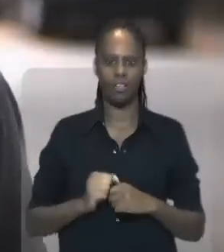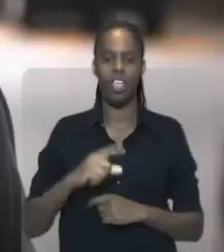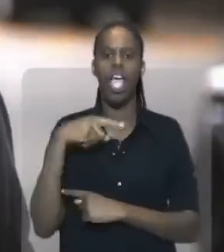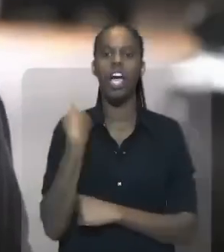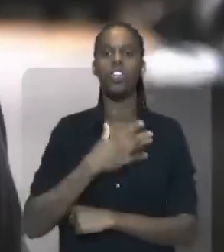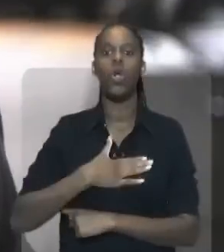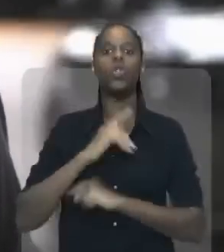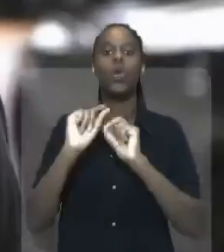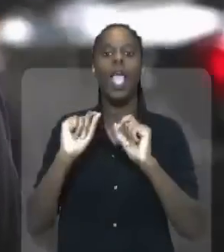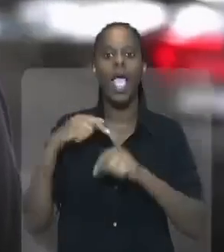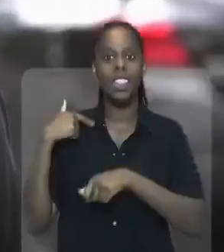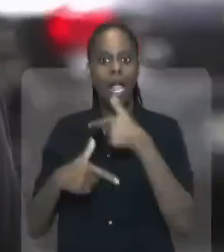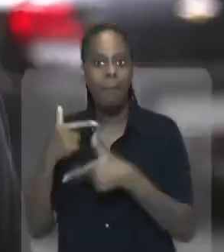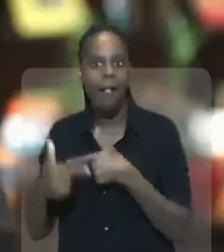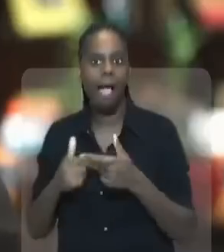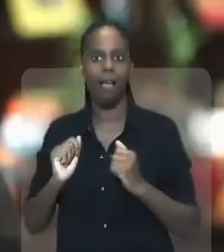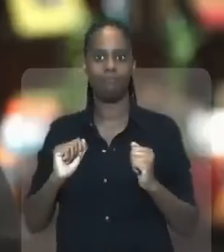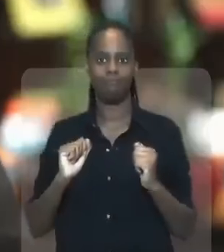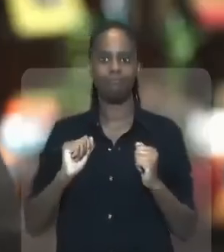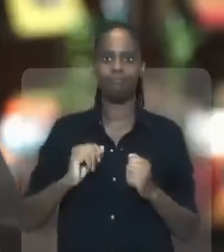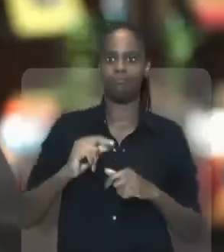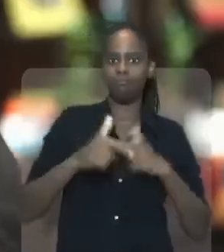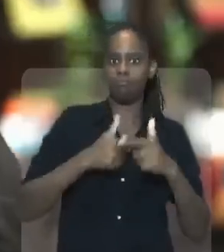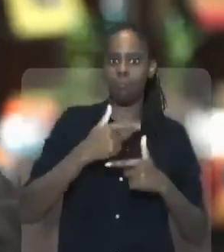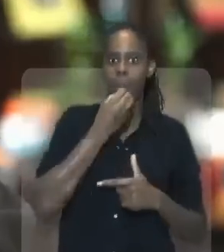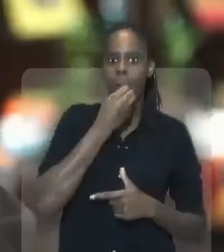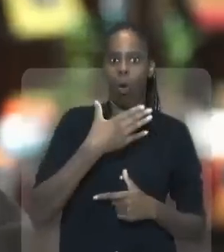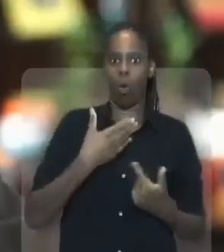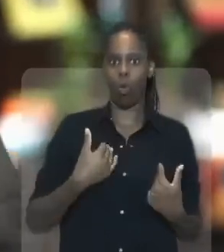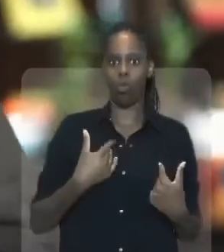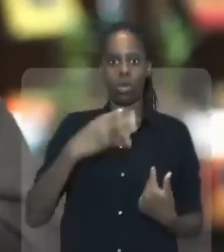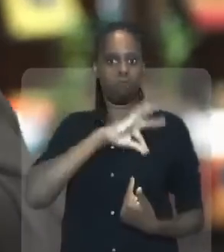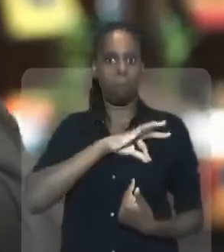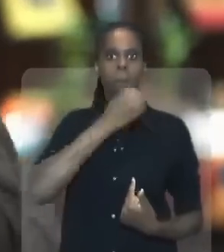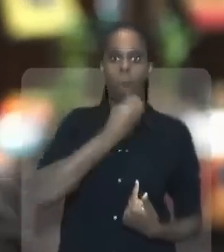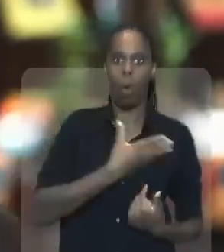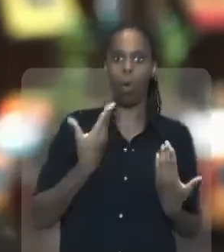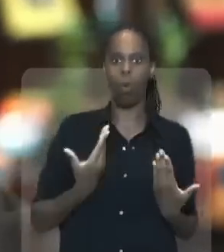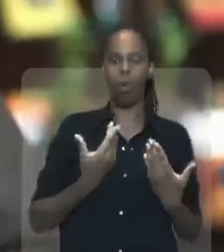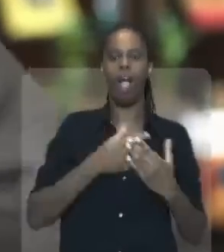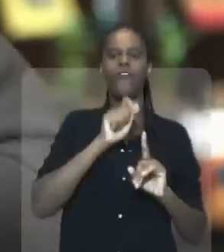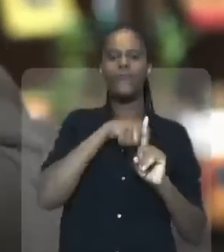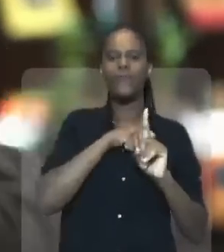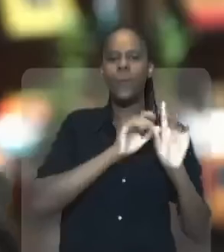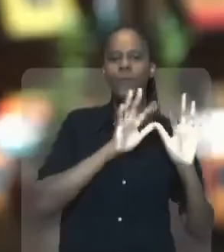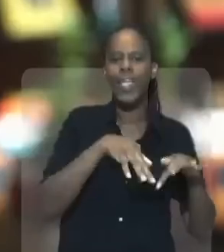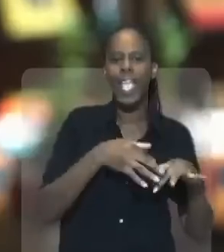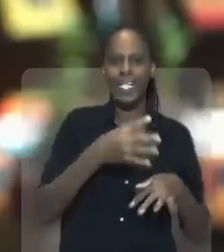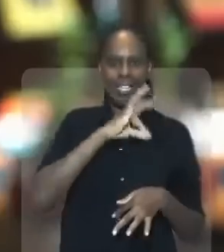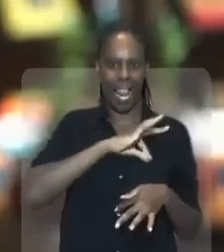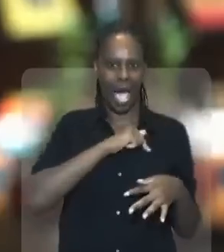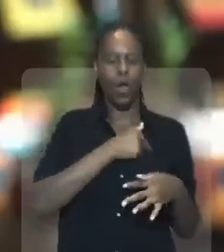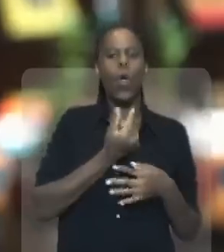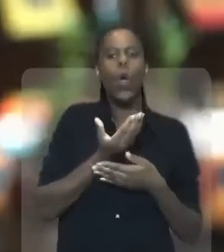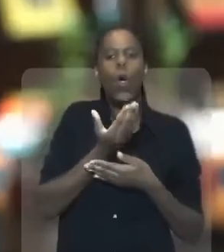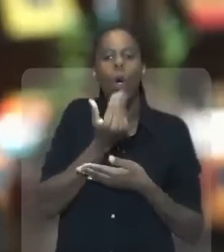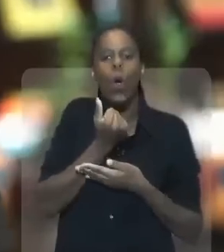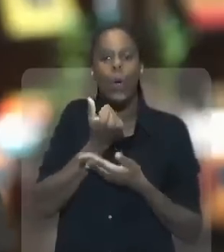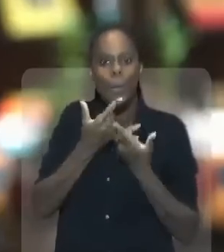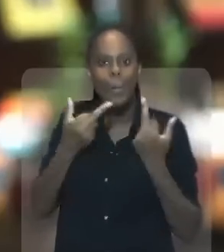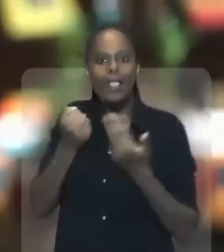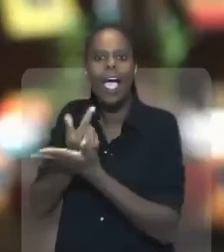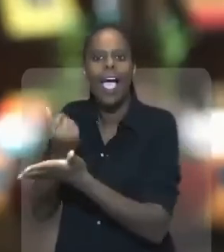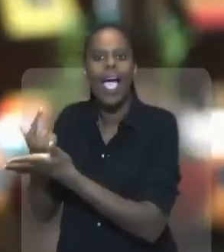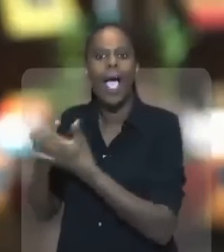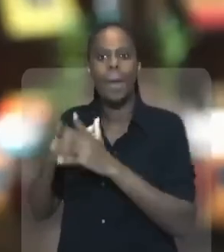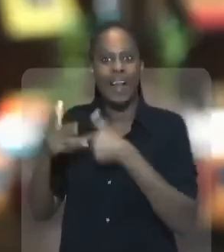ter um governo que olhe por nós. O que a gente gosta mesmo é de trabalhar, ter um emprego, ganhar um salário bom. A gente quer no final